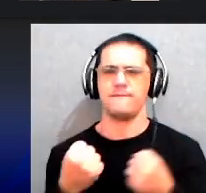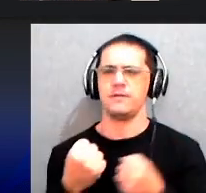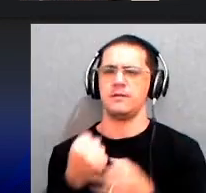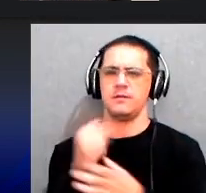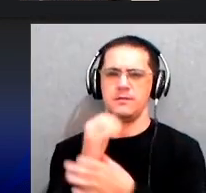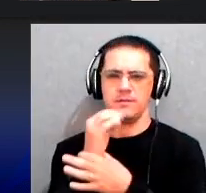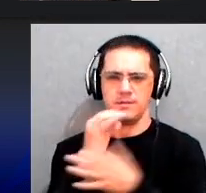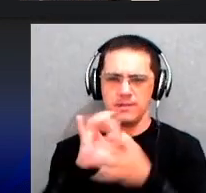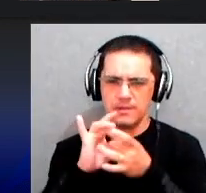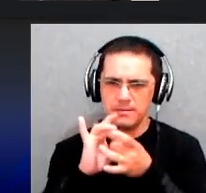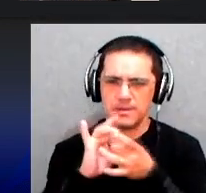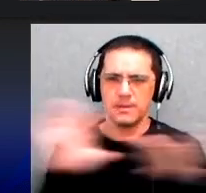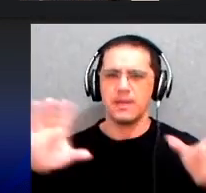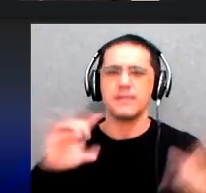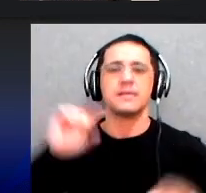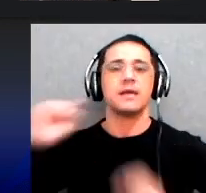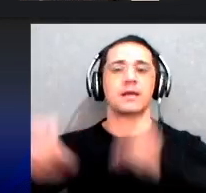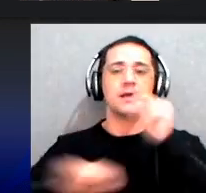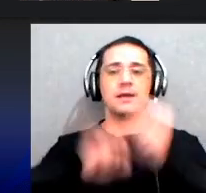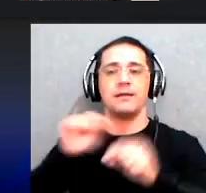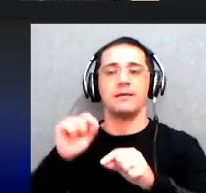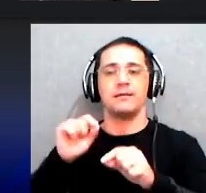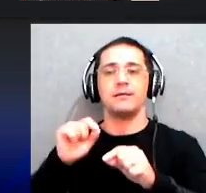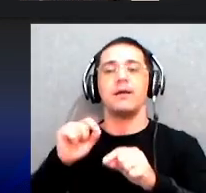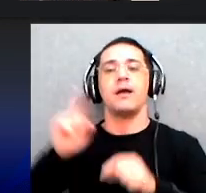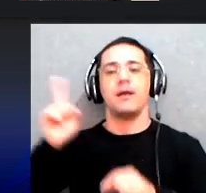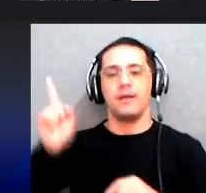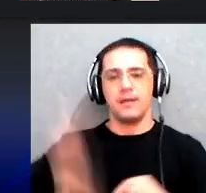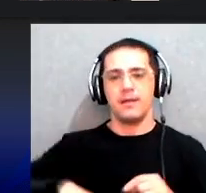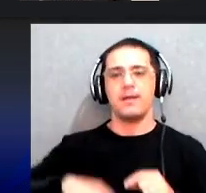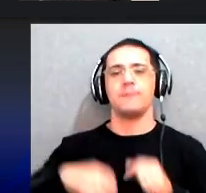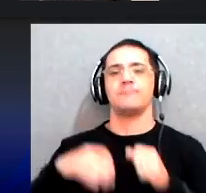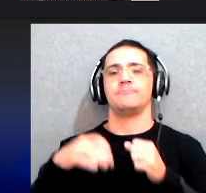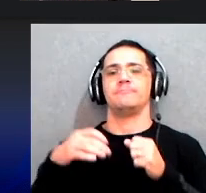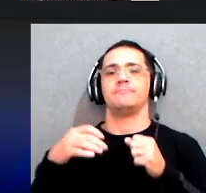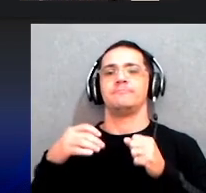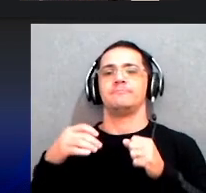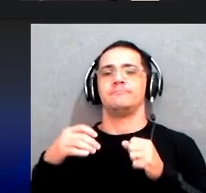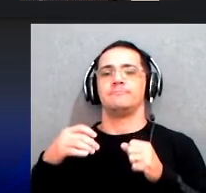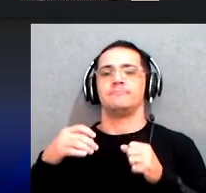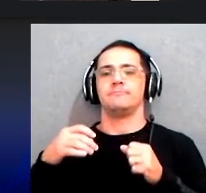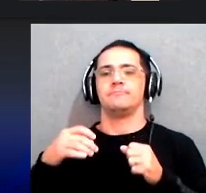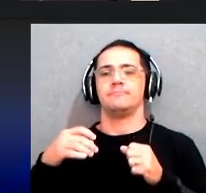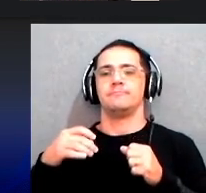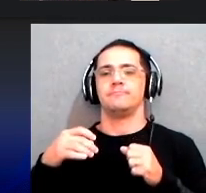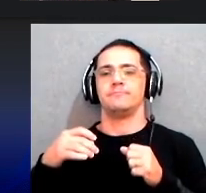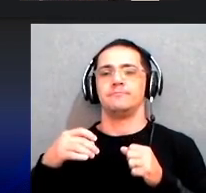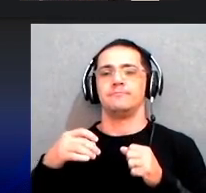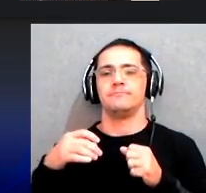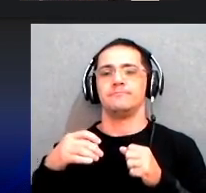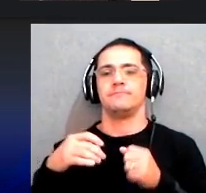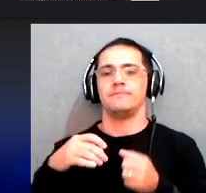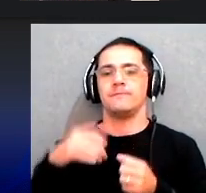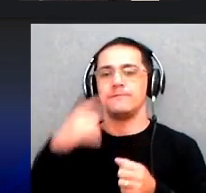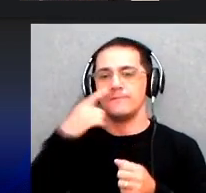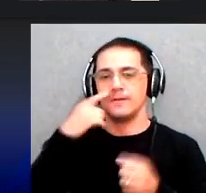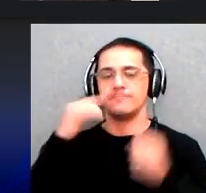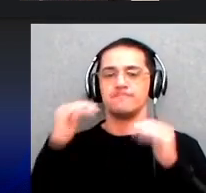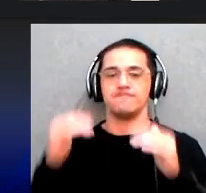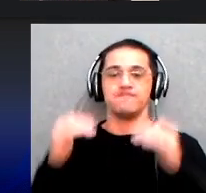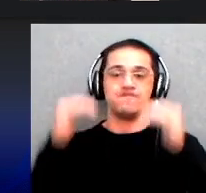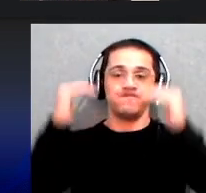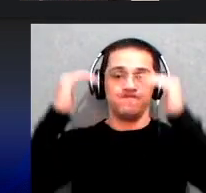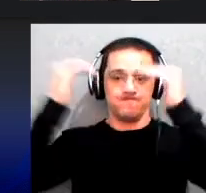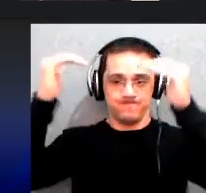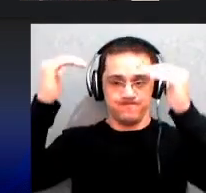amigos mais sinceros da ordem, que é a sua necessidade suprema. E uma